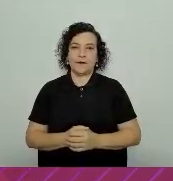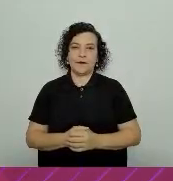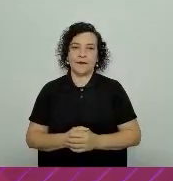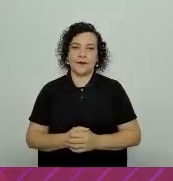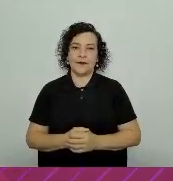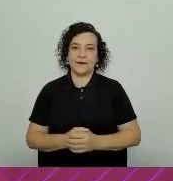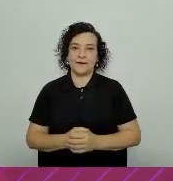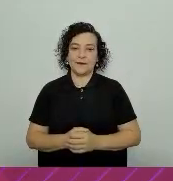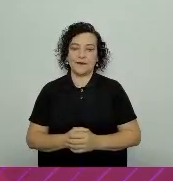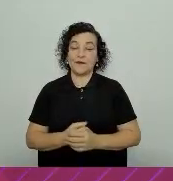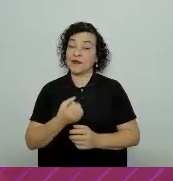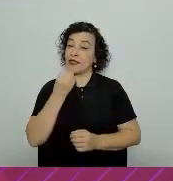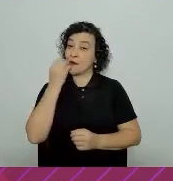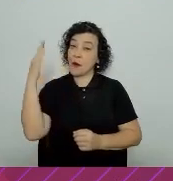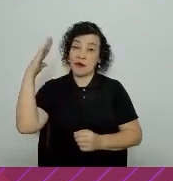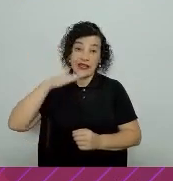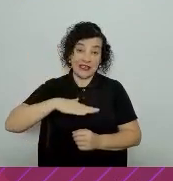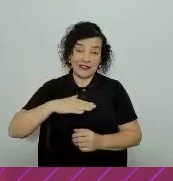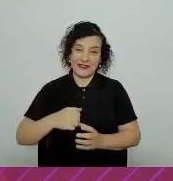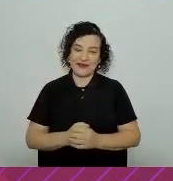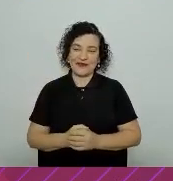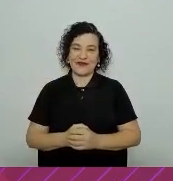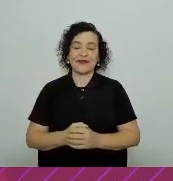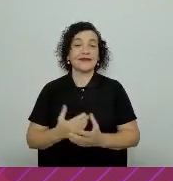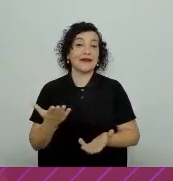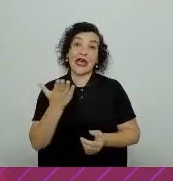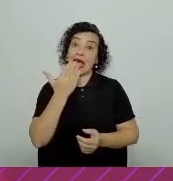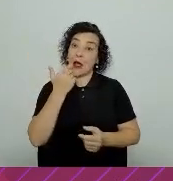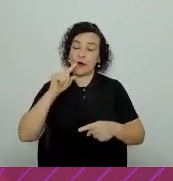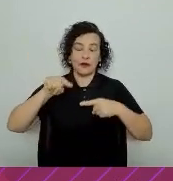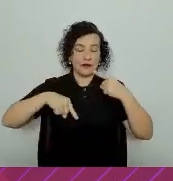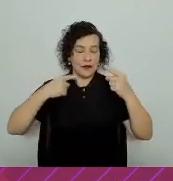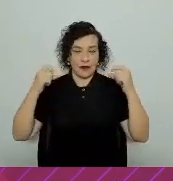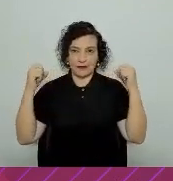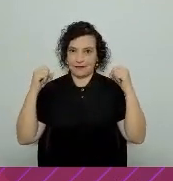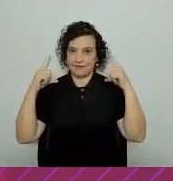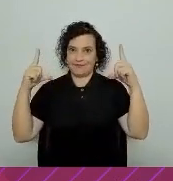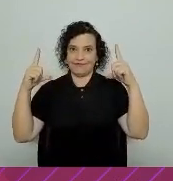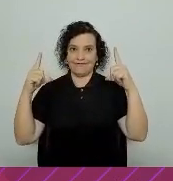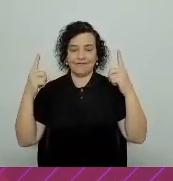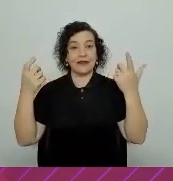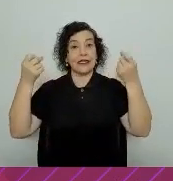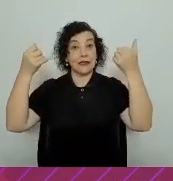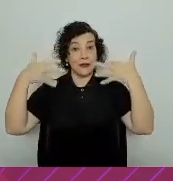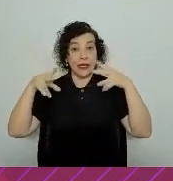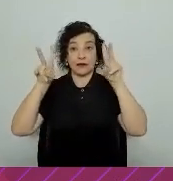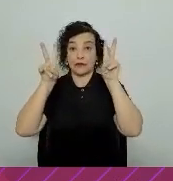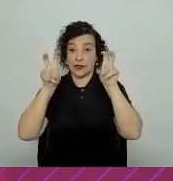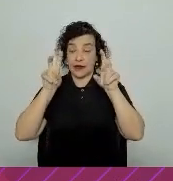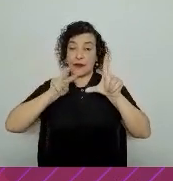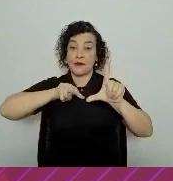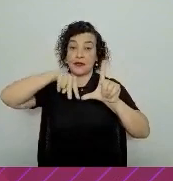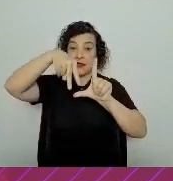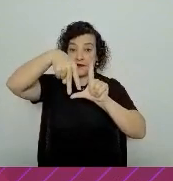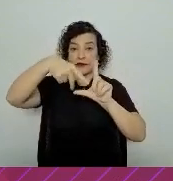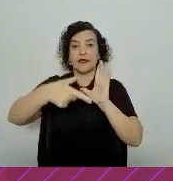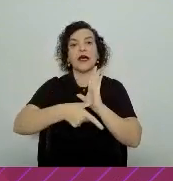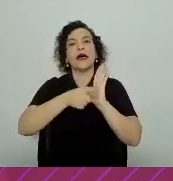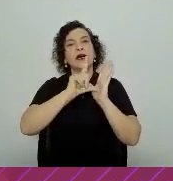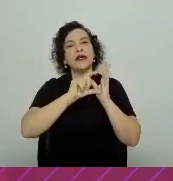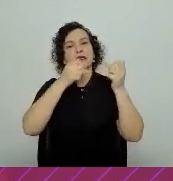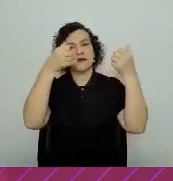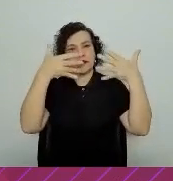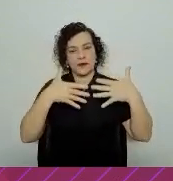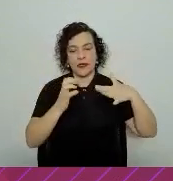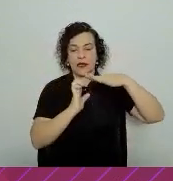gente boa tarde depois do almoço vamos acordar falar sobre metaverso antes um pouquinho vou falar da